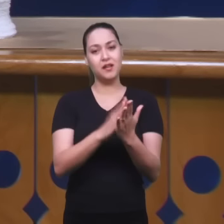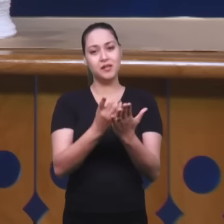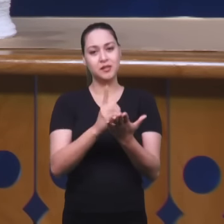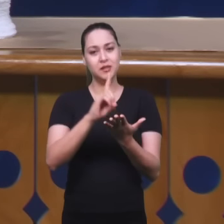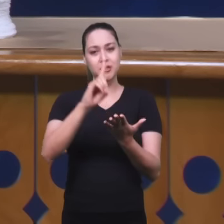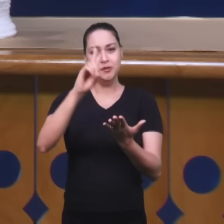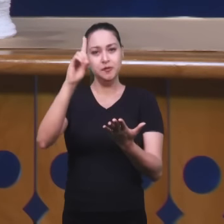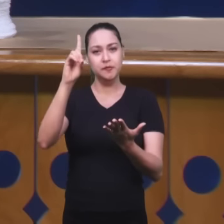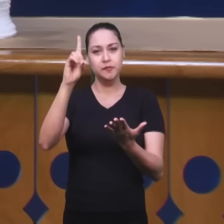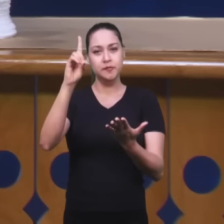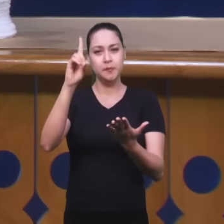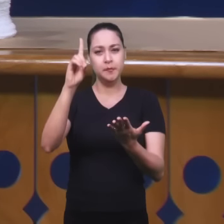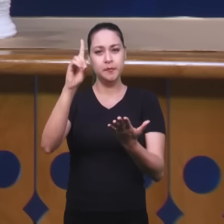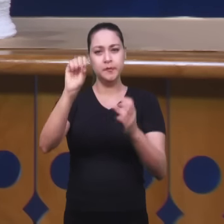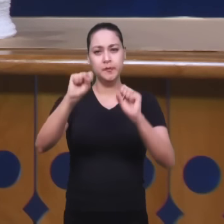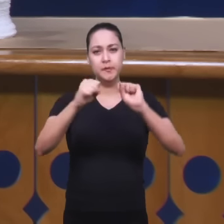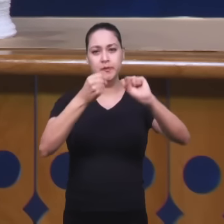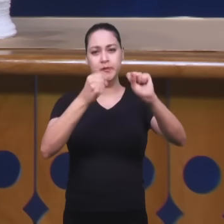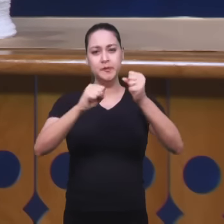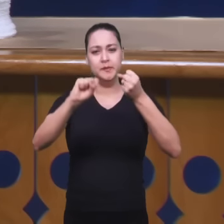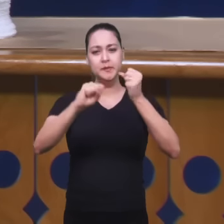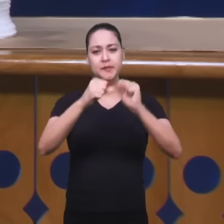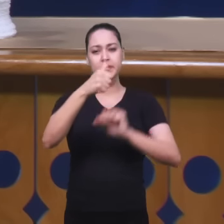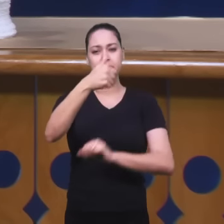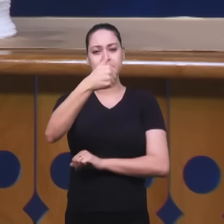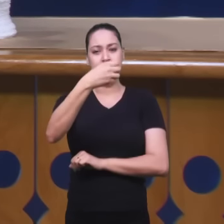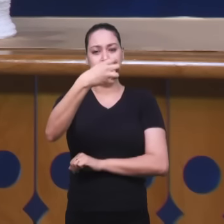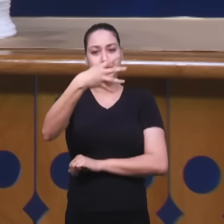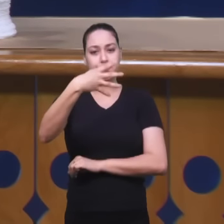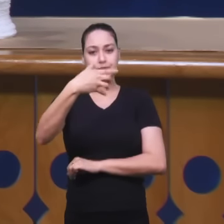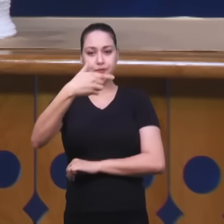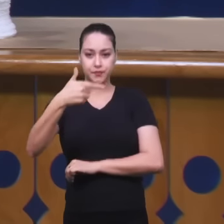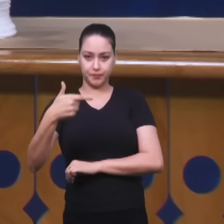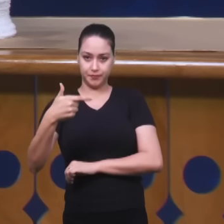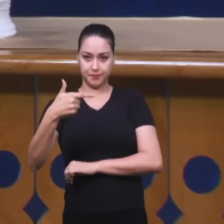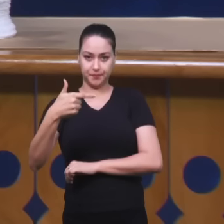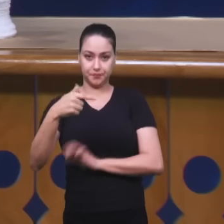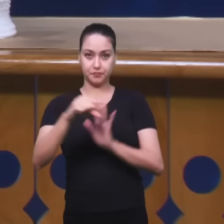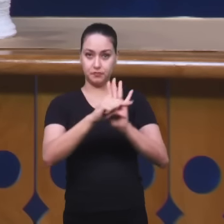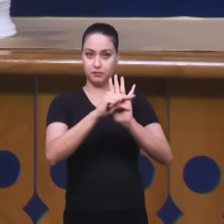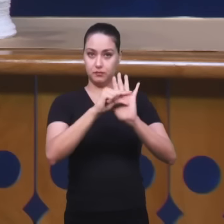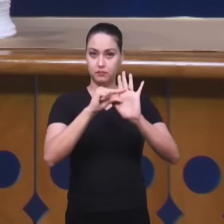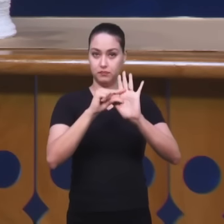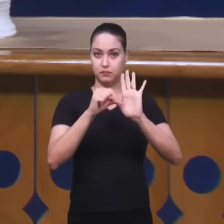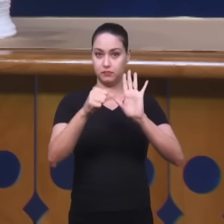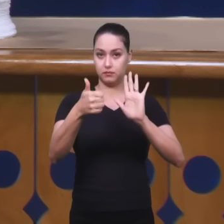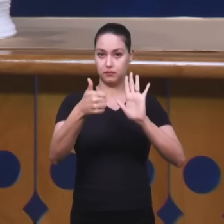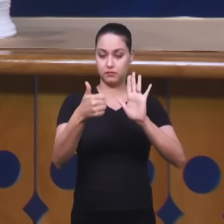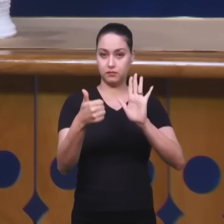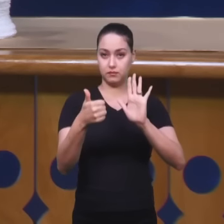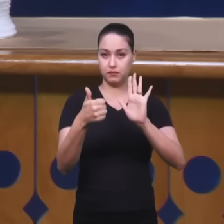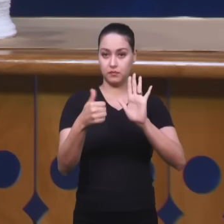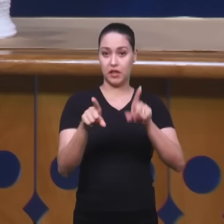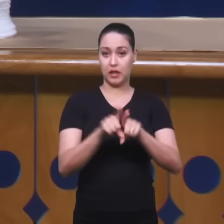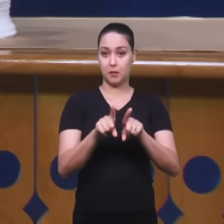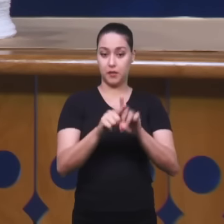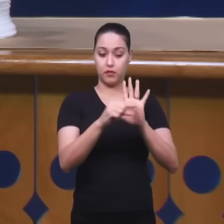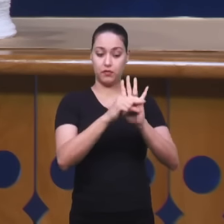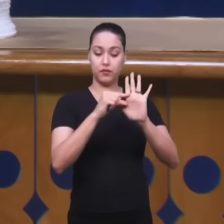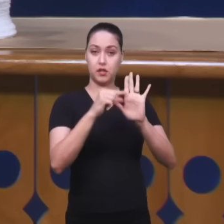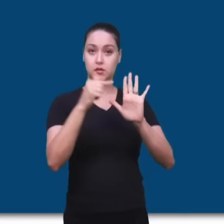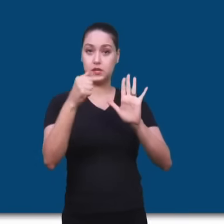Salmo 142 Nós leremos o primeiro versículo E o sétimo E assim diz a palavra de